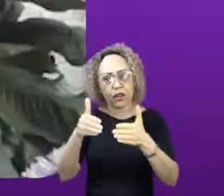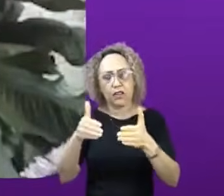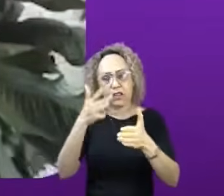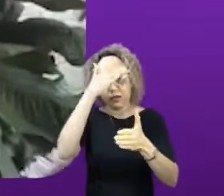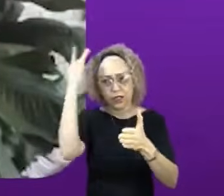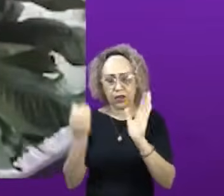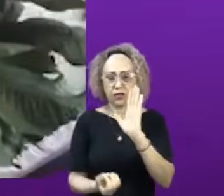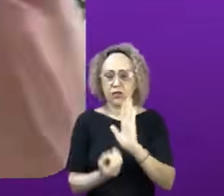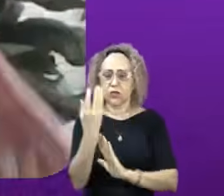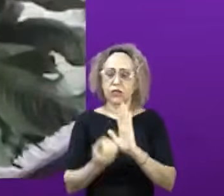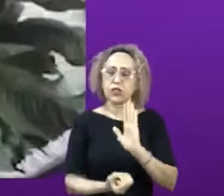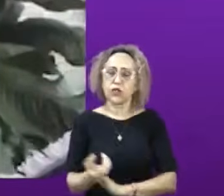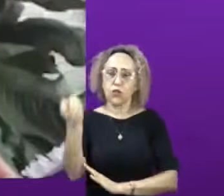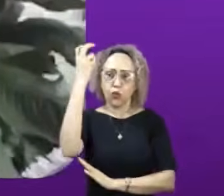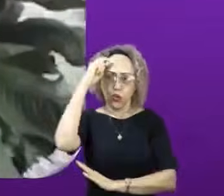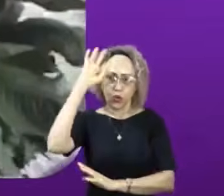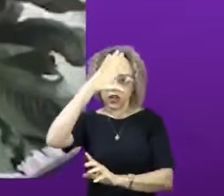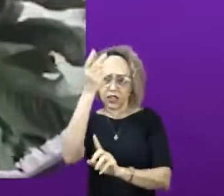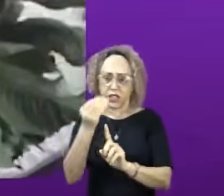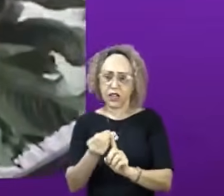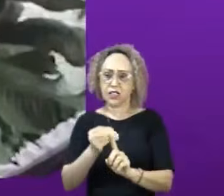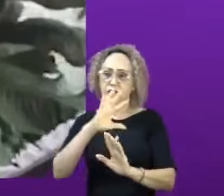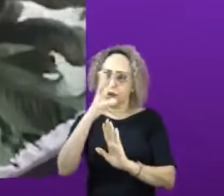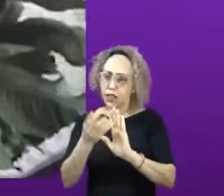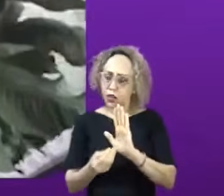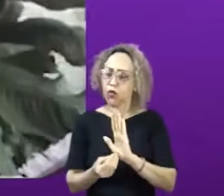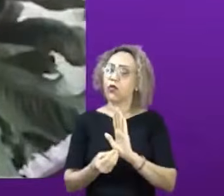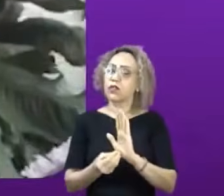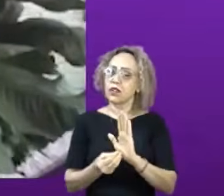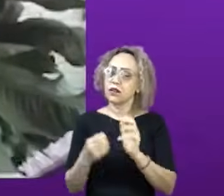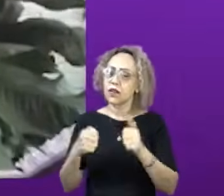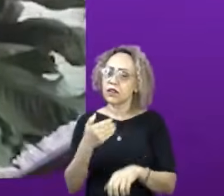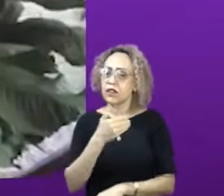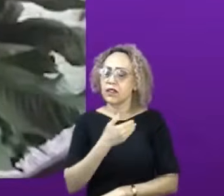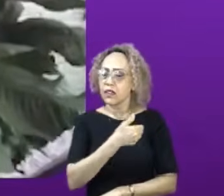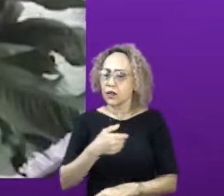que produzem cultura e arte aqui na Amazônia, olhar com